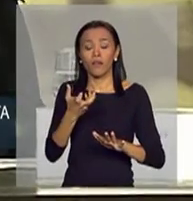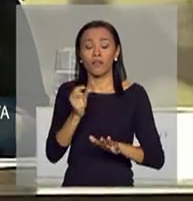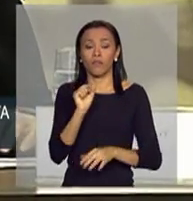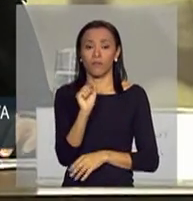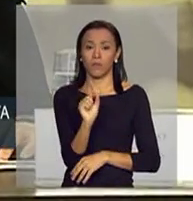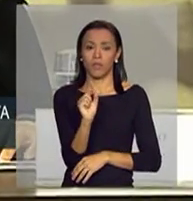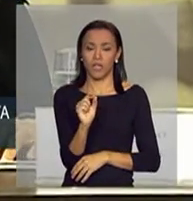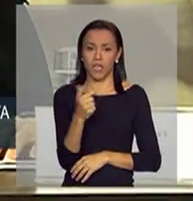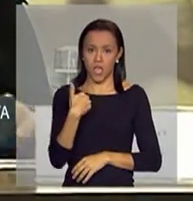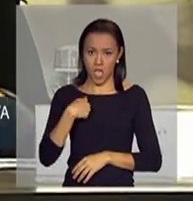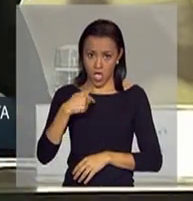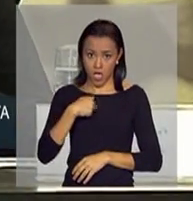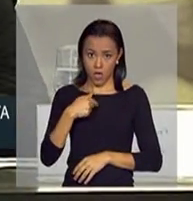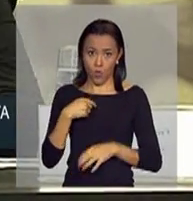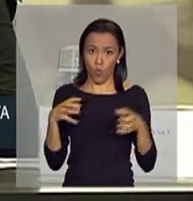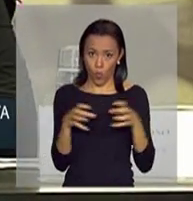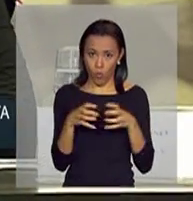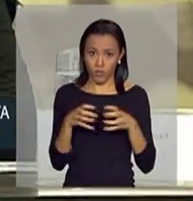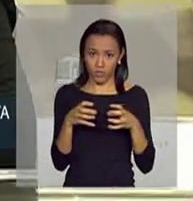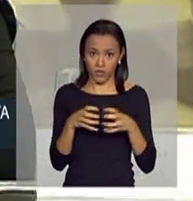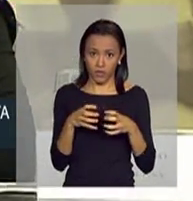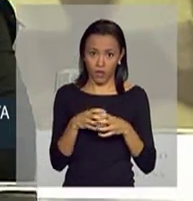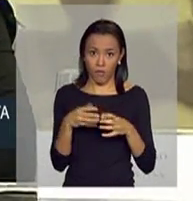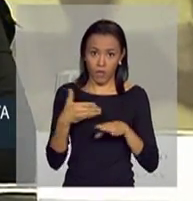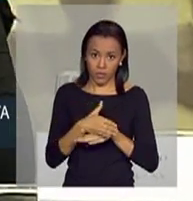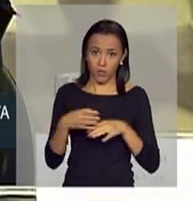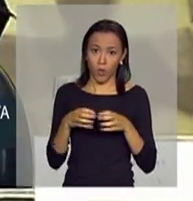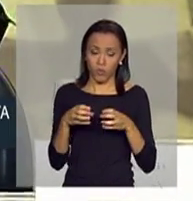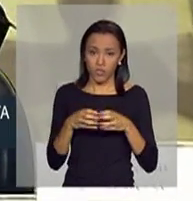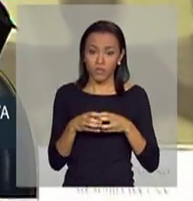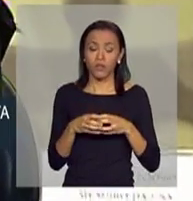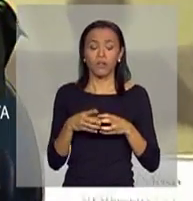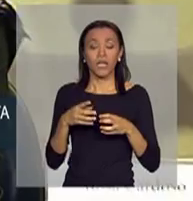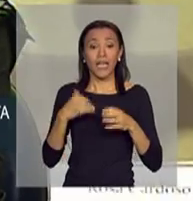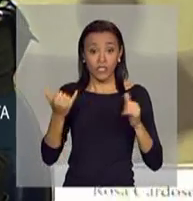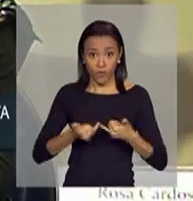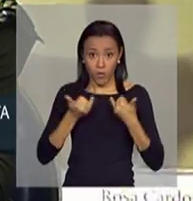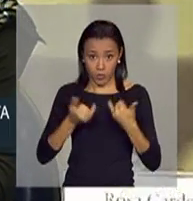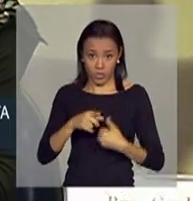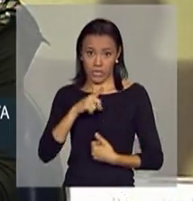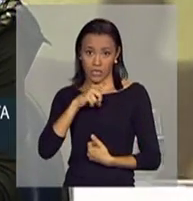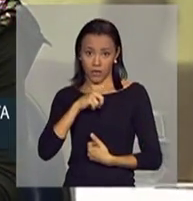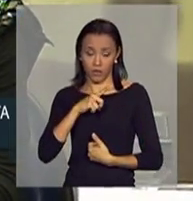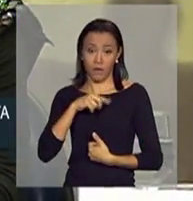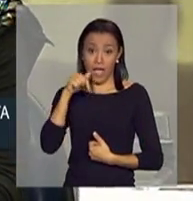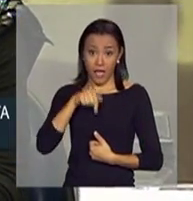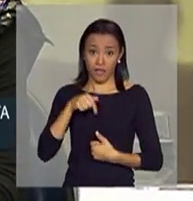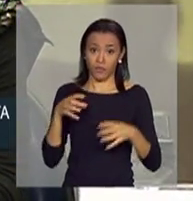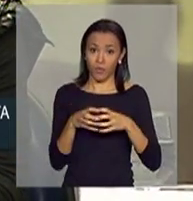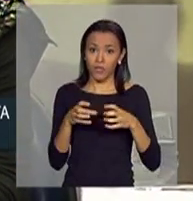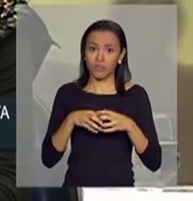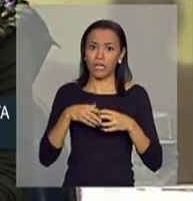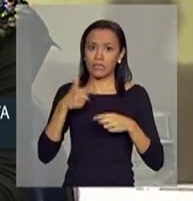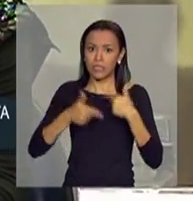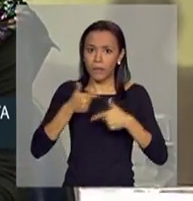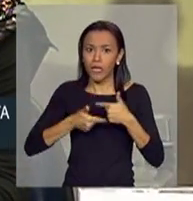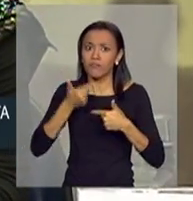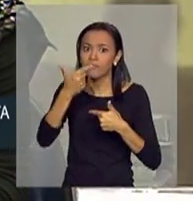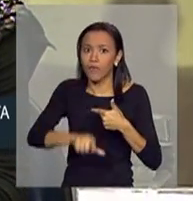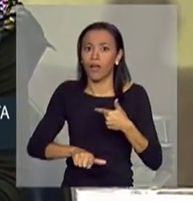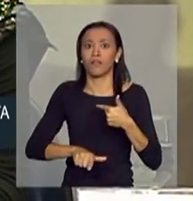como um membro da comissão também, pelas informações que eu tenho, a comissão está trabalhando mais na